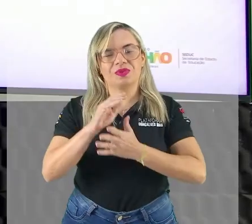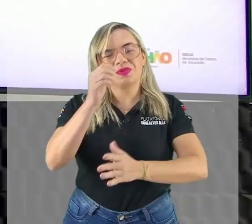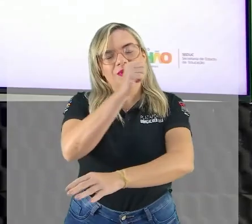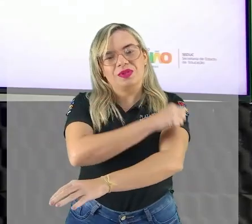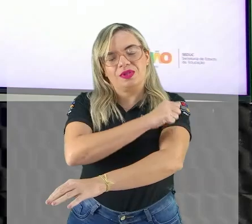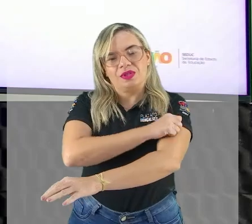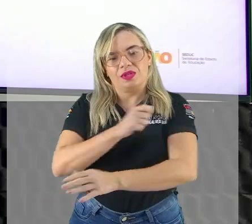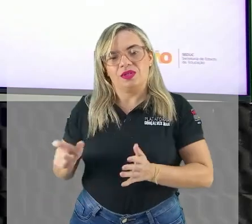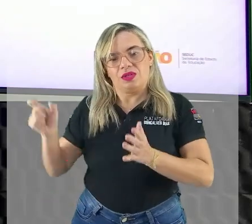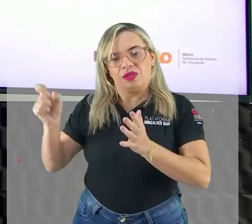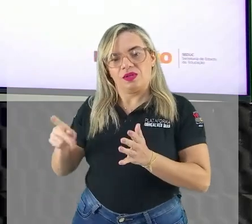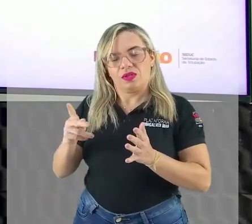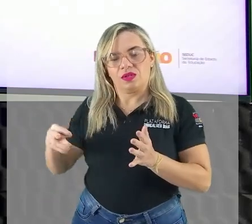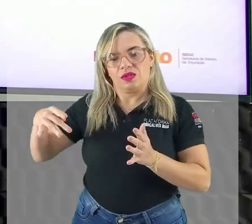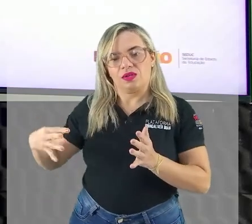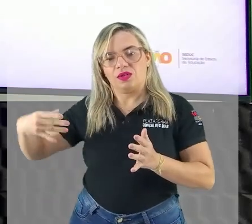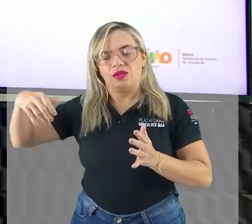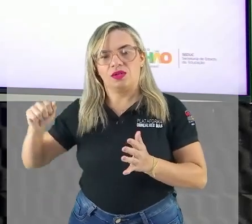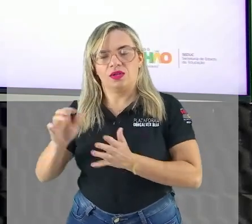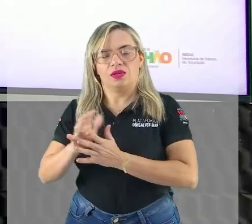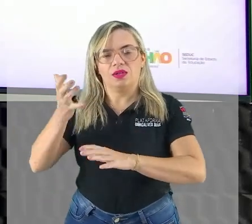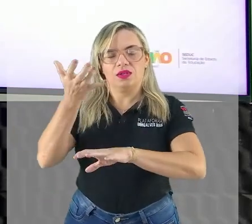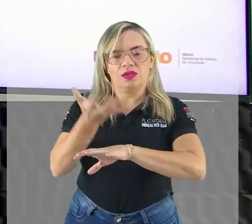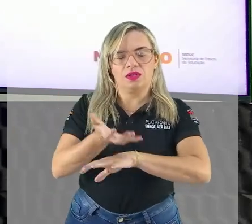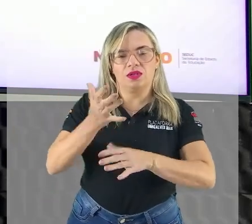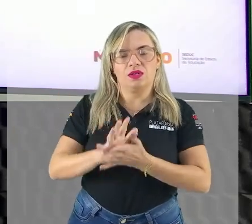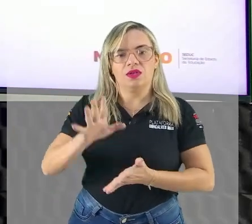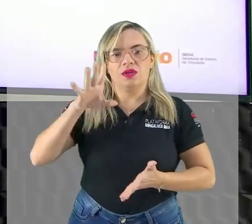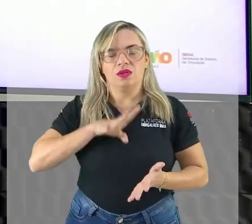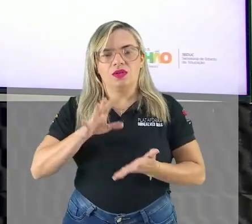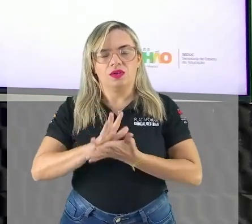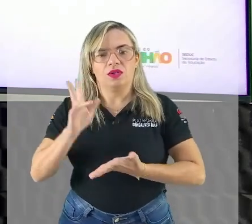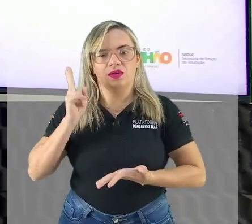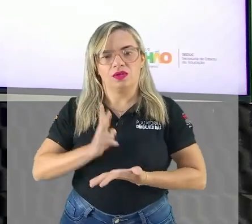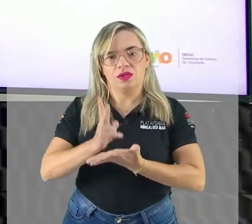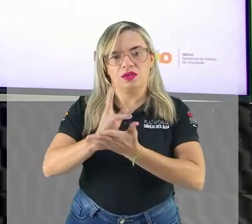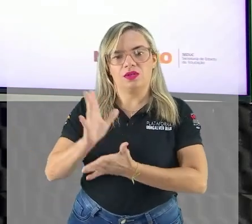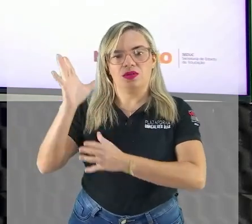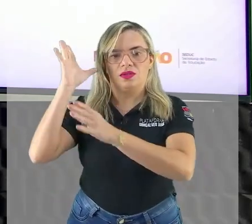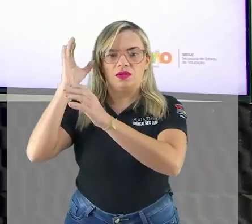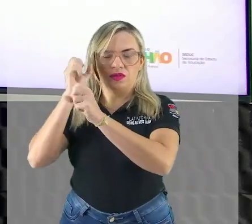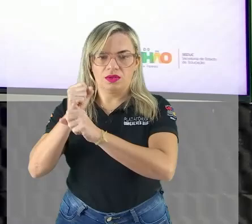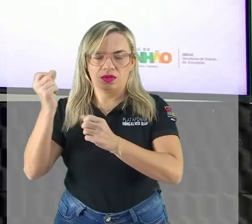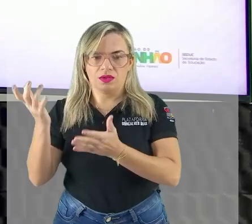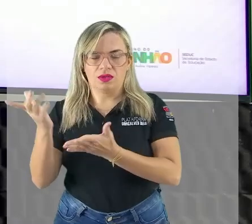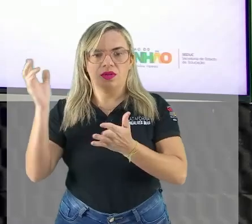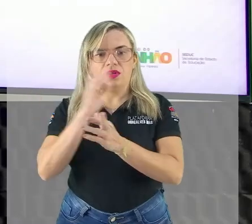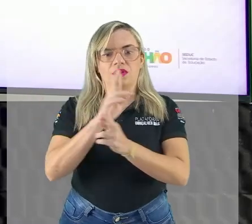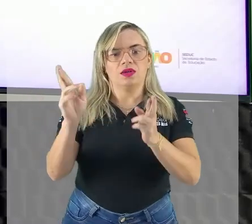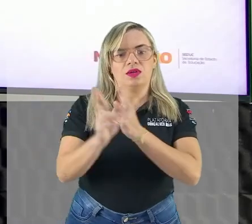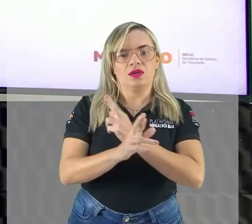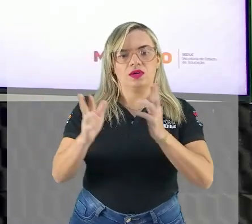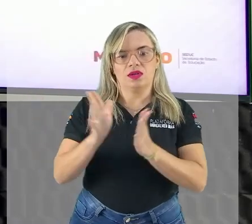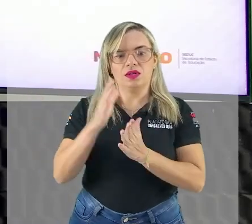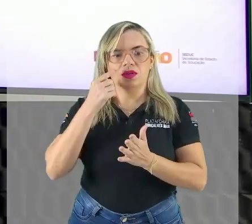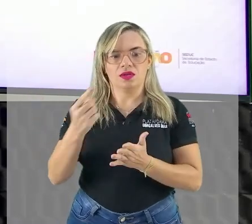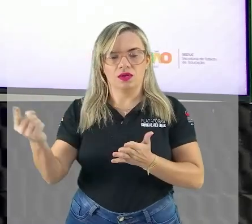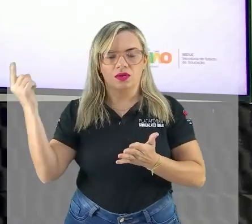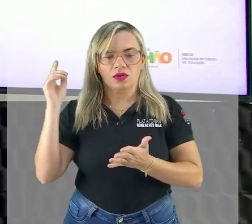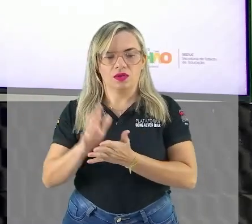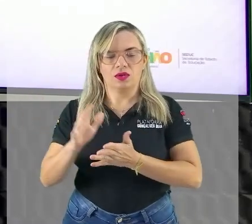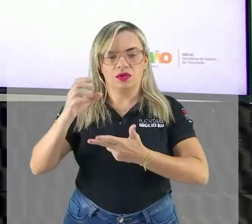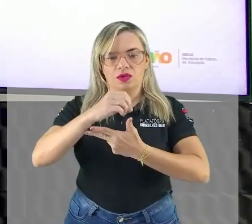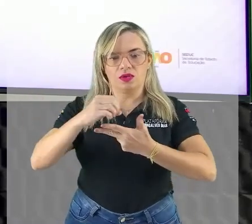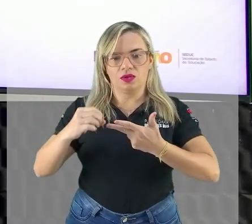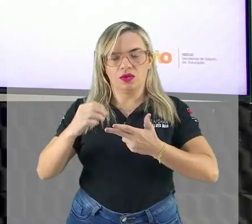Olá pessoal, eu sou Imaculada Oliveira, sou professora de língua portuguesa. A gente vai continuar nossas revisões, voltada para o Enem, tomando como